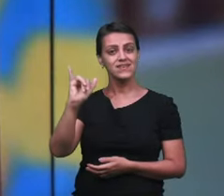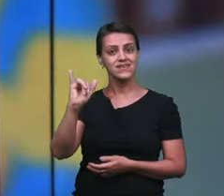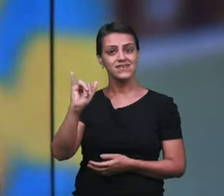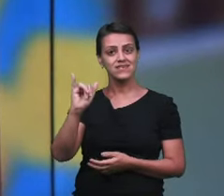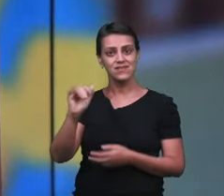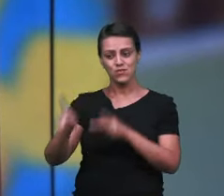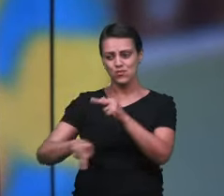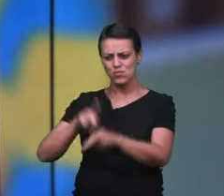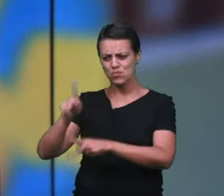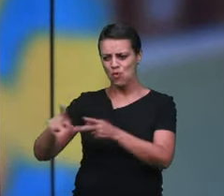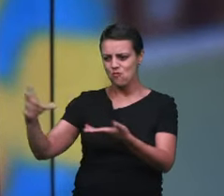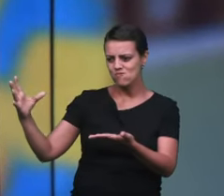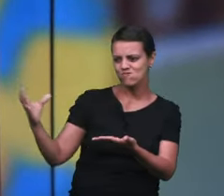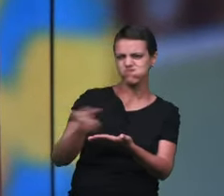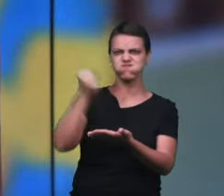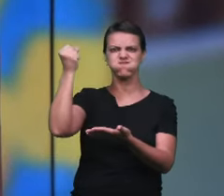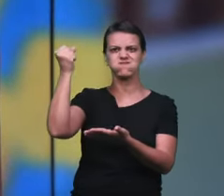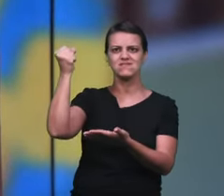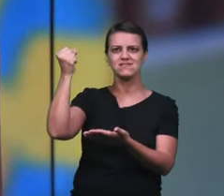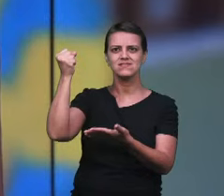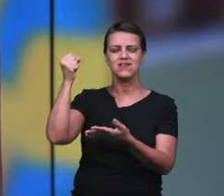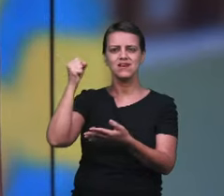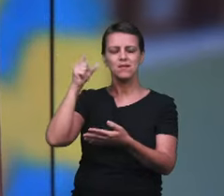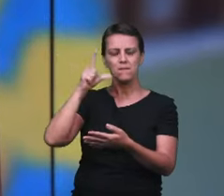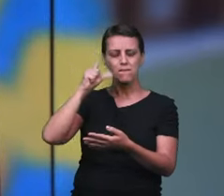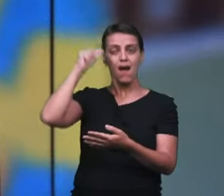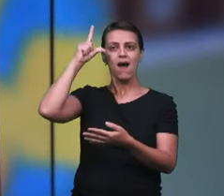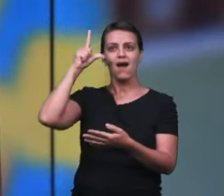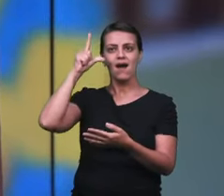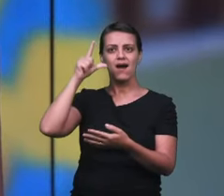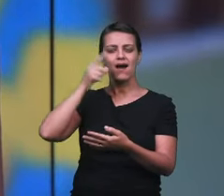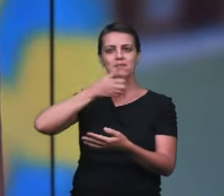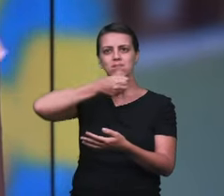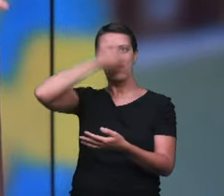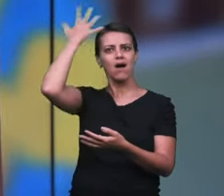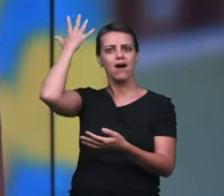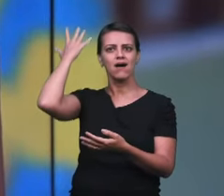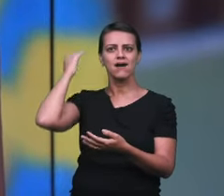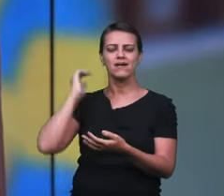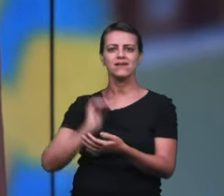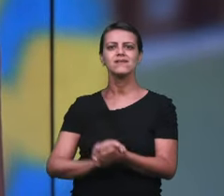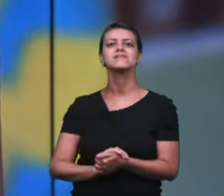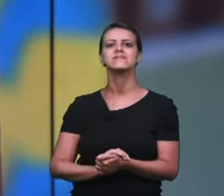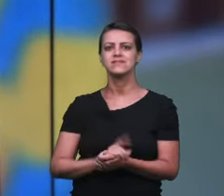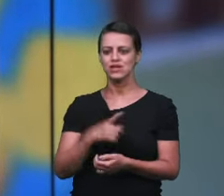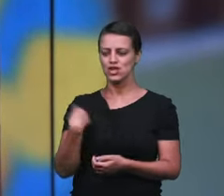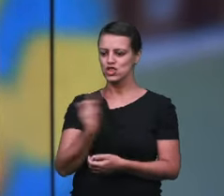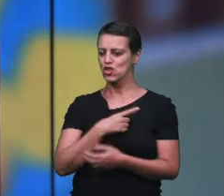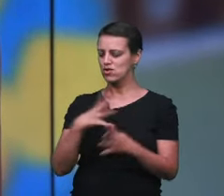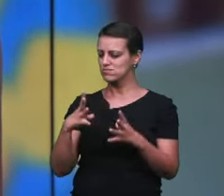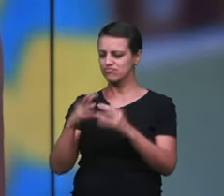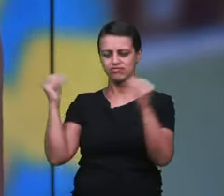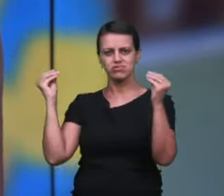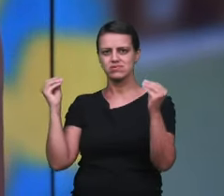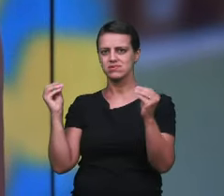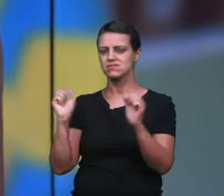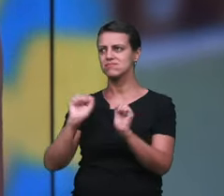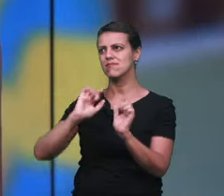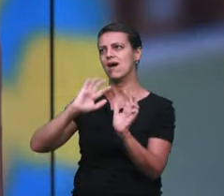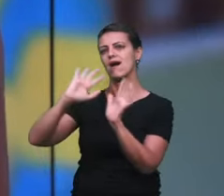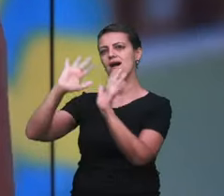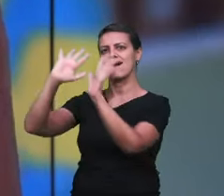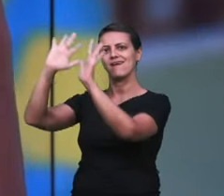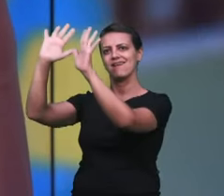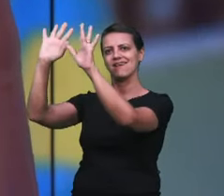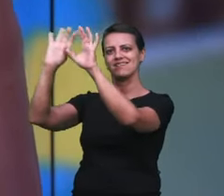arrebatada num abrir e fechar de olhos. Rapidamente, nós seremos tirados deste mundo e levados para o céu.